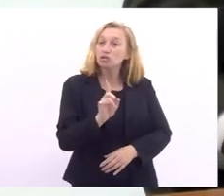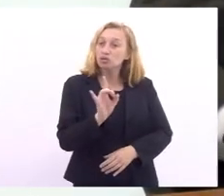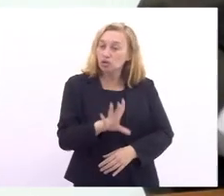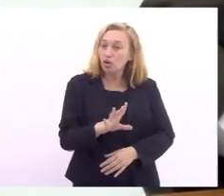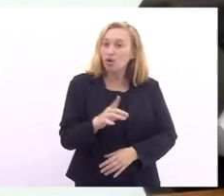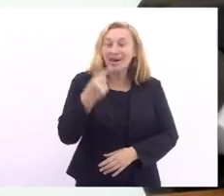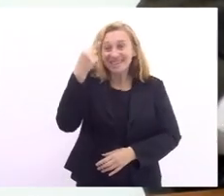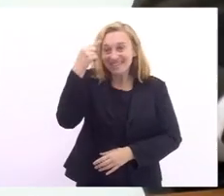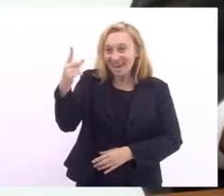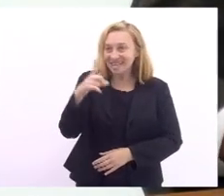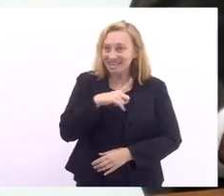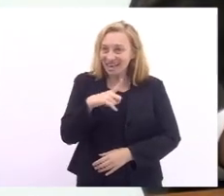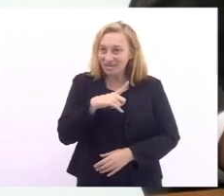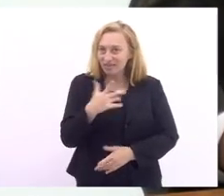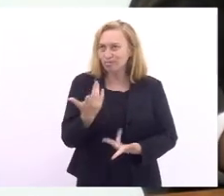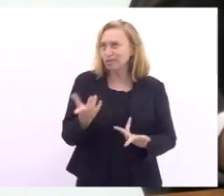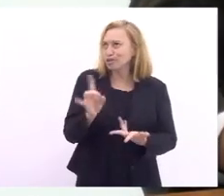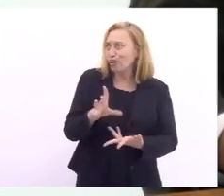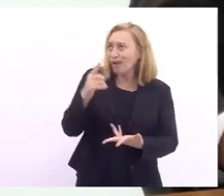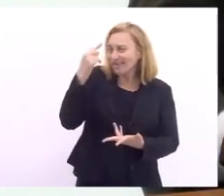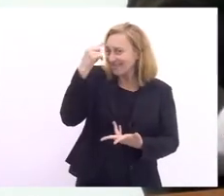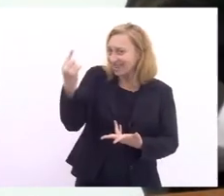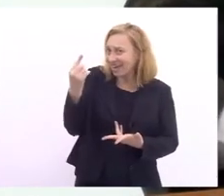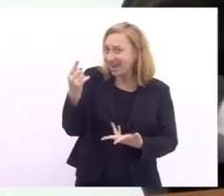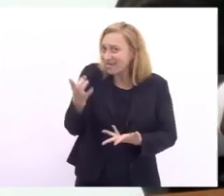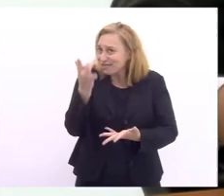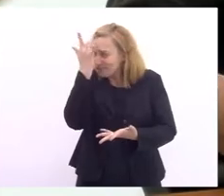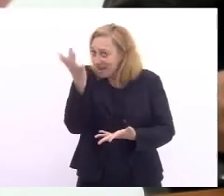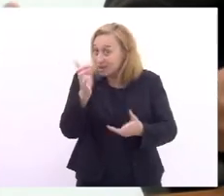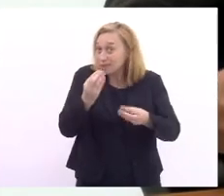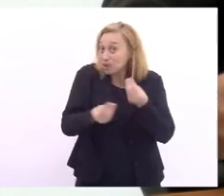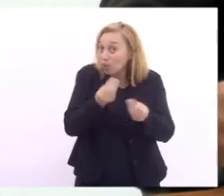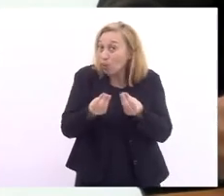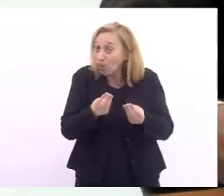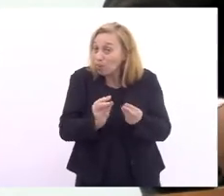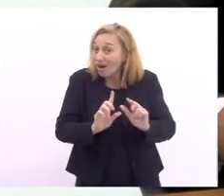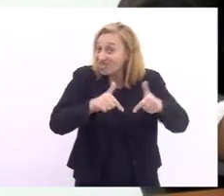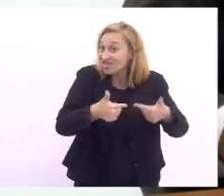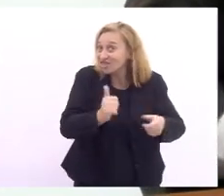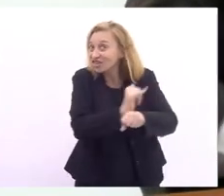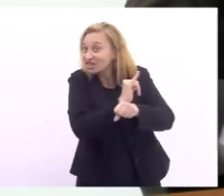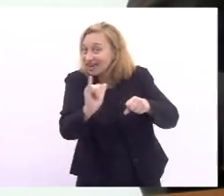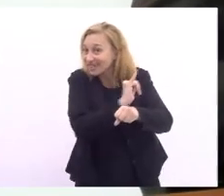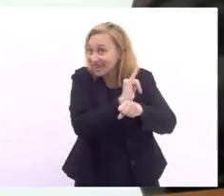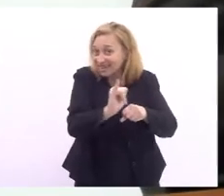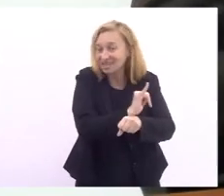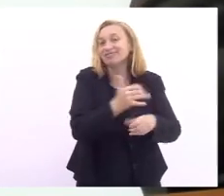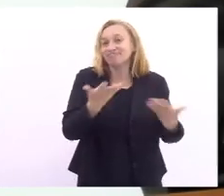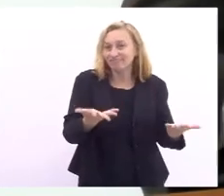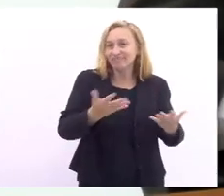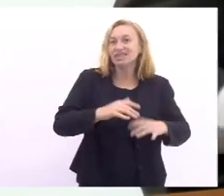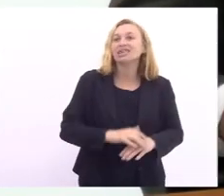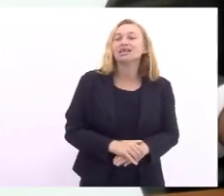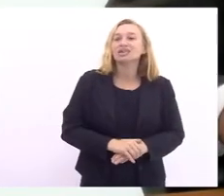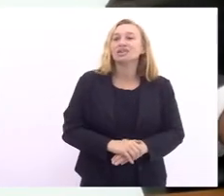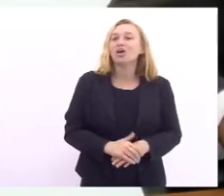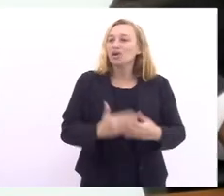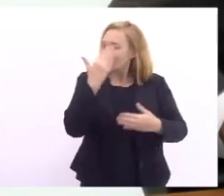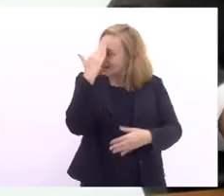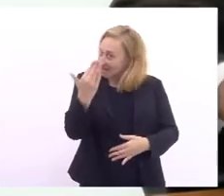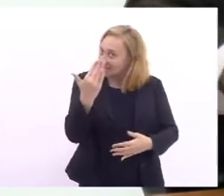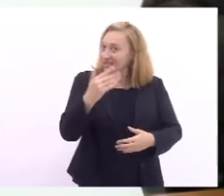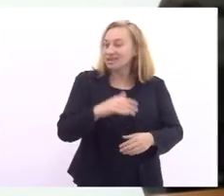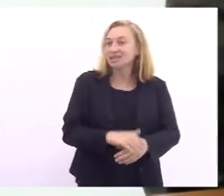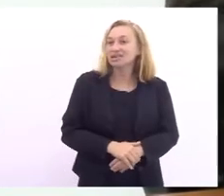vive teve uma ideia né porque a ver ter ideia como animais como é que a gente materializa a ideia e Então